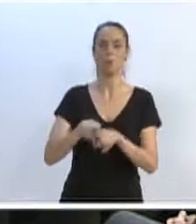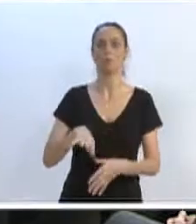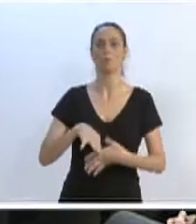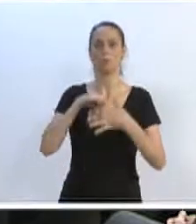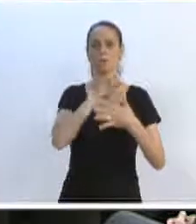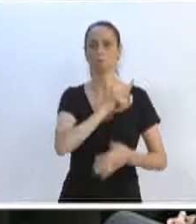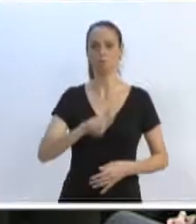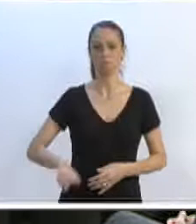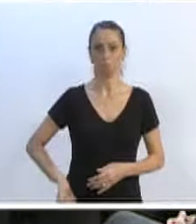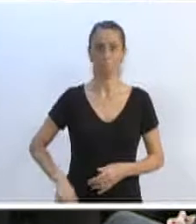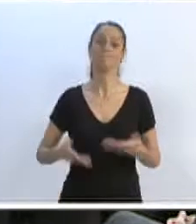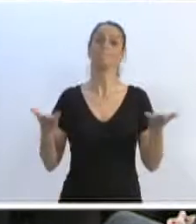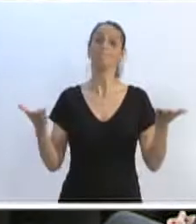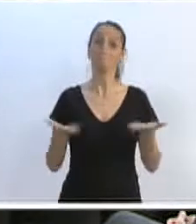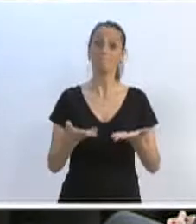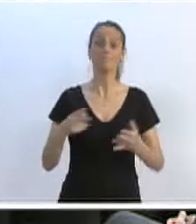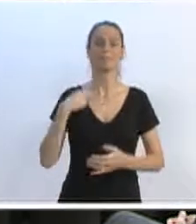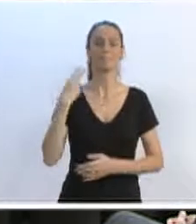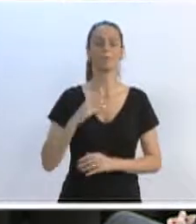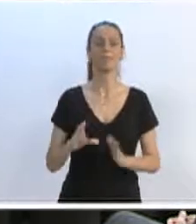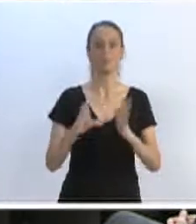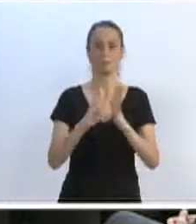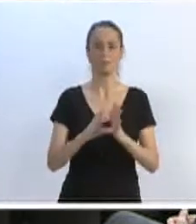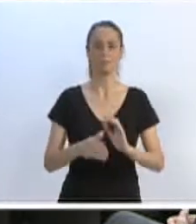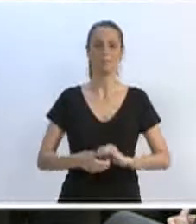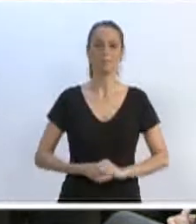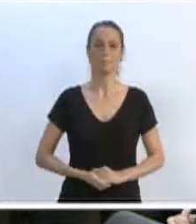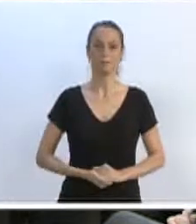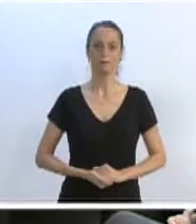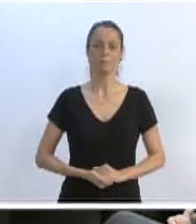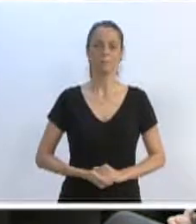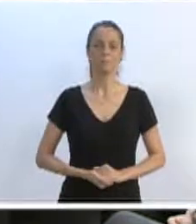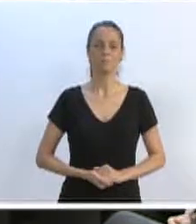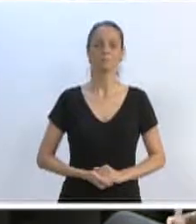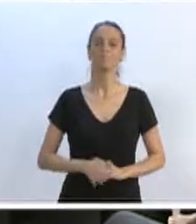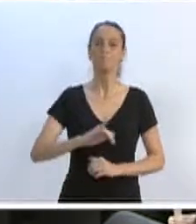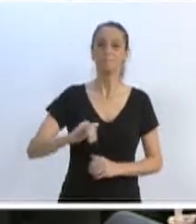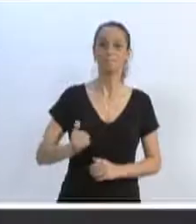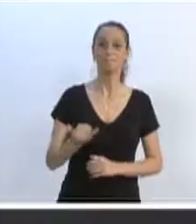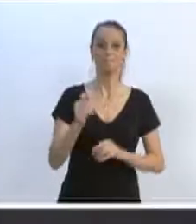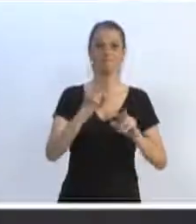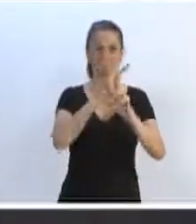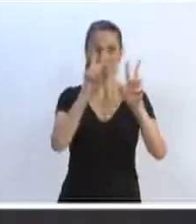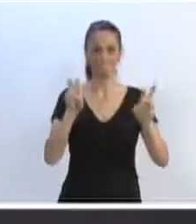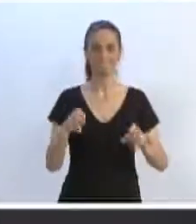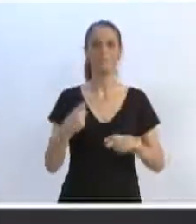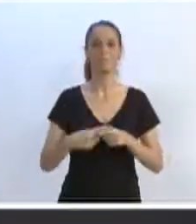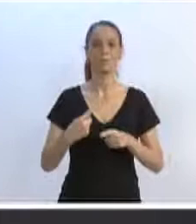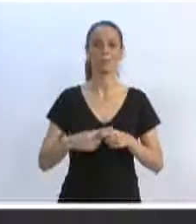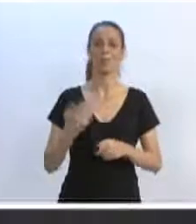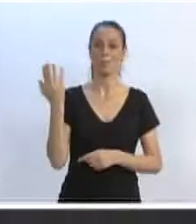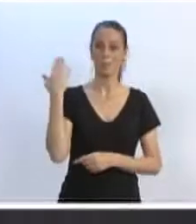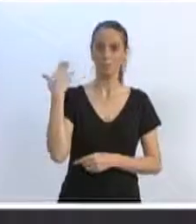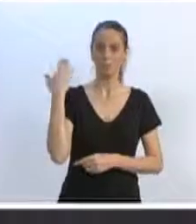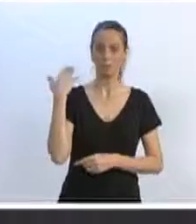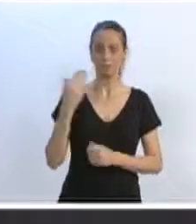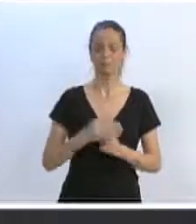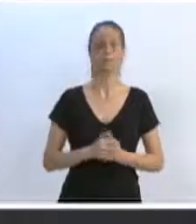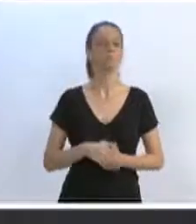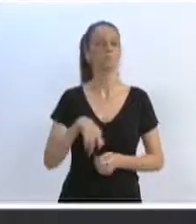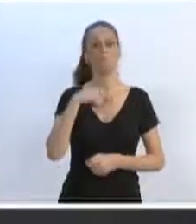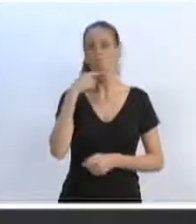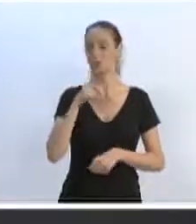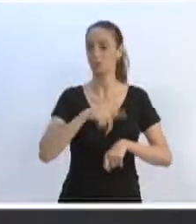Vereador Caminha, também em a parte, com a permissão do vereador parte, Zeca vereador. Bombeiro. Com o maior prazer. Queria aproveitar a temática, até porque no tempo do vereador Lenilson, infelizmente, já estava